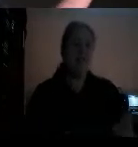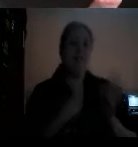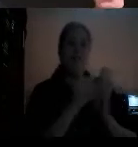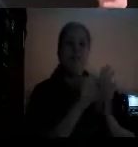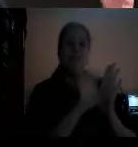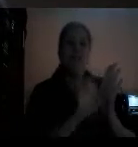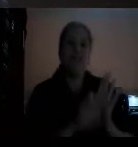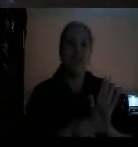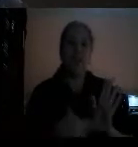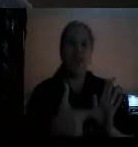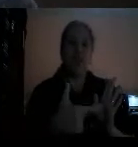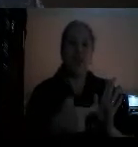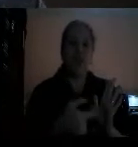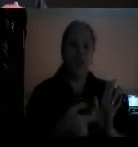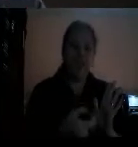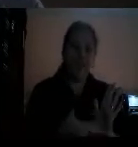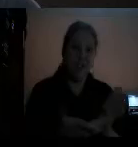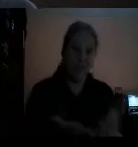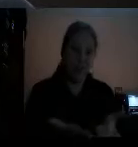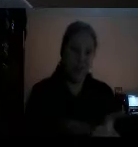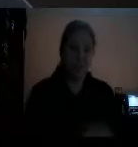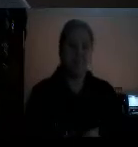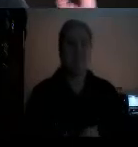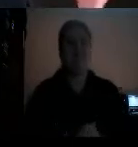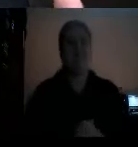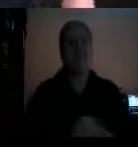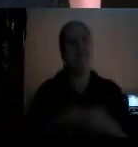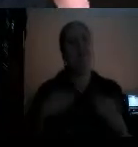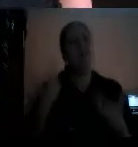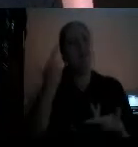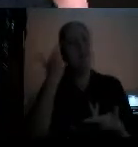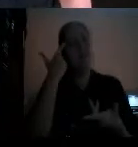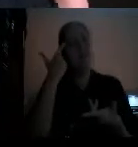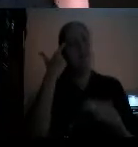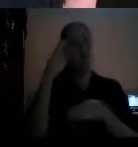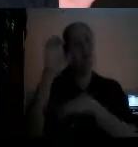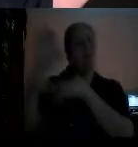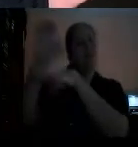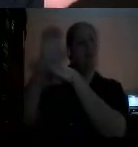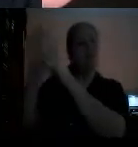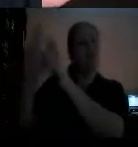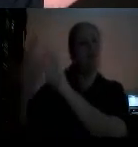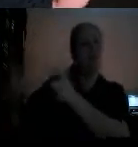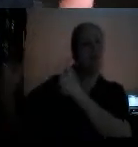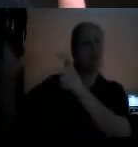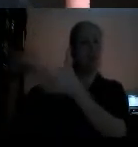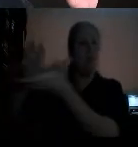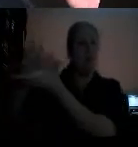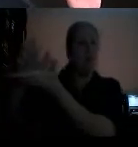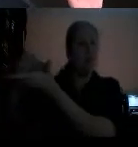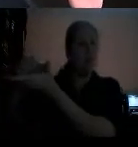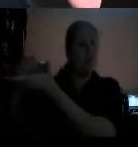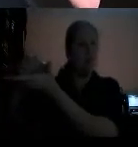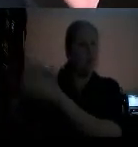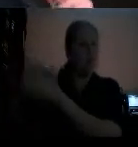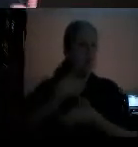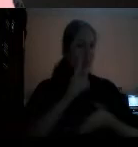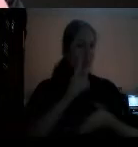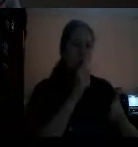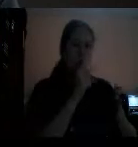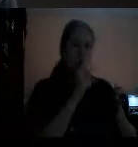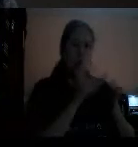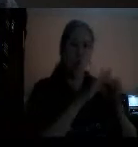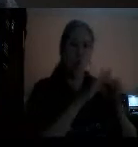ideia da Heartland com a ideia do quê? Do Ship Power, né? A visão, a mistura do quê? Da escola inglesa e da escola